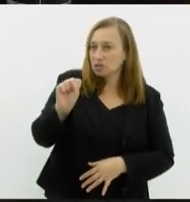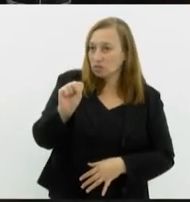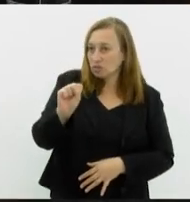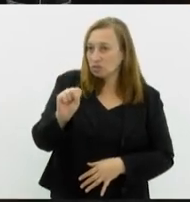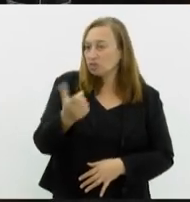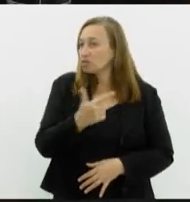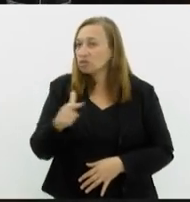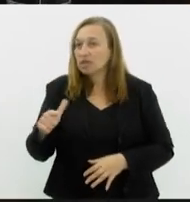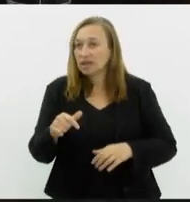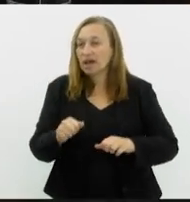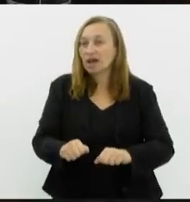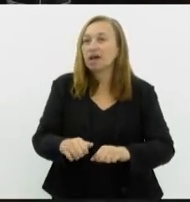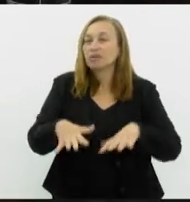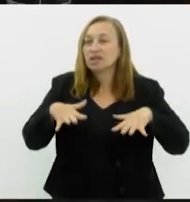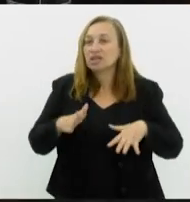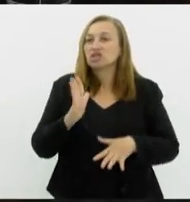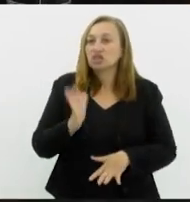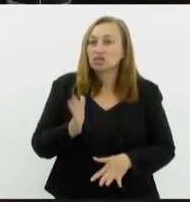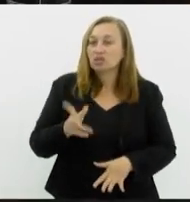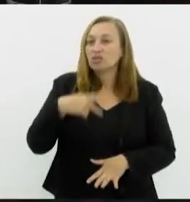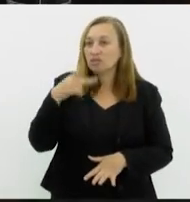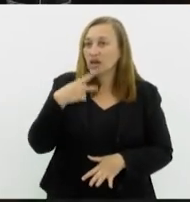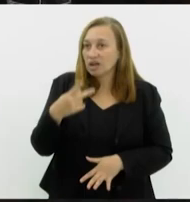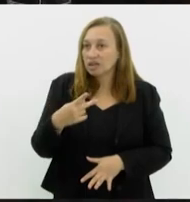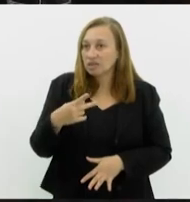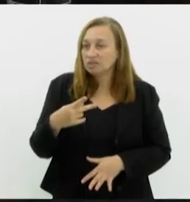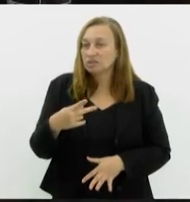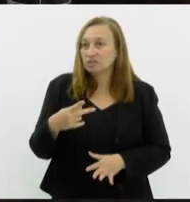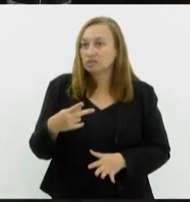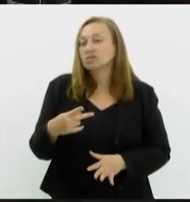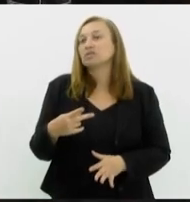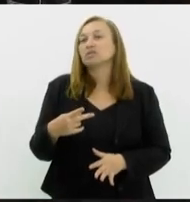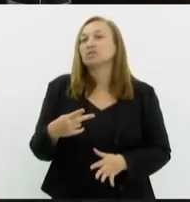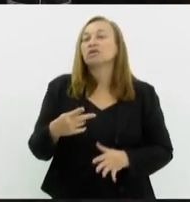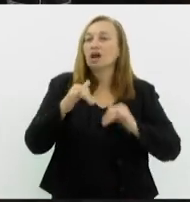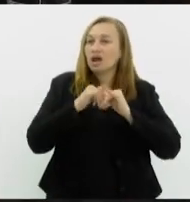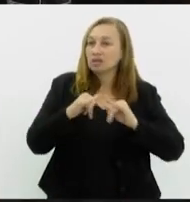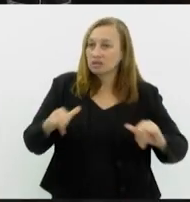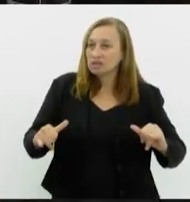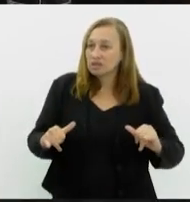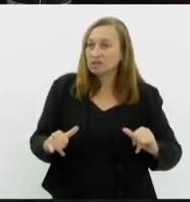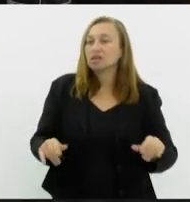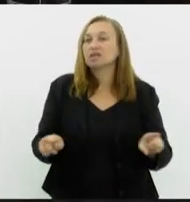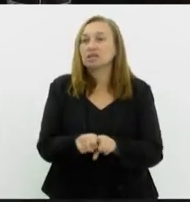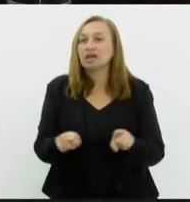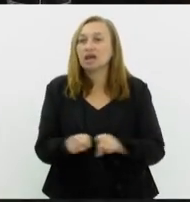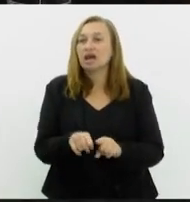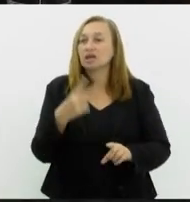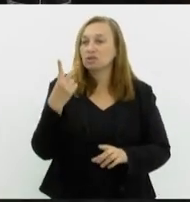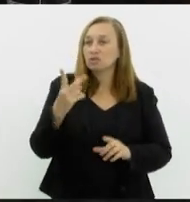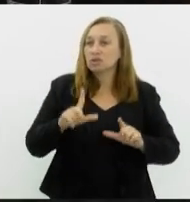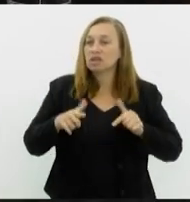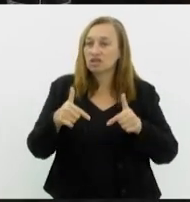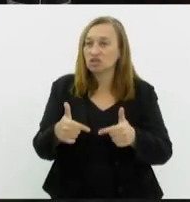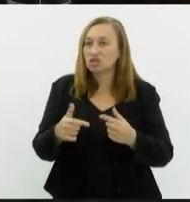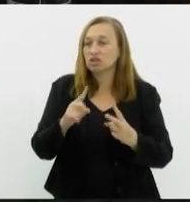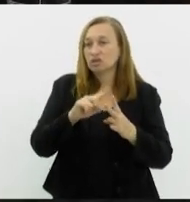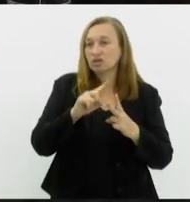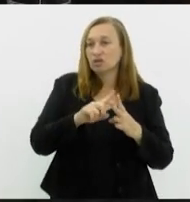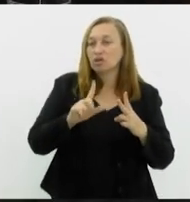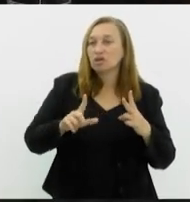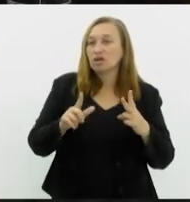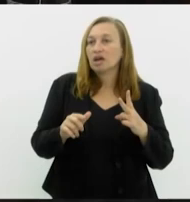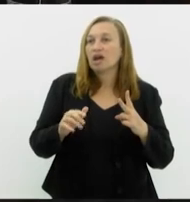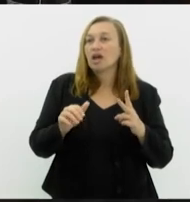não haverá plenário, por isso que eu já estou me antecipando e fazendo esse anúncio. E haverá duas ações, uma através da